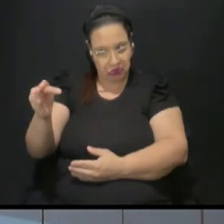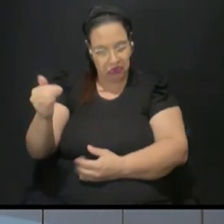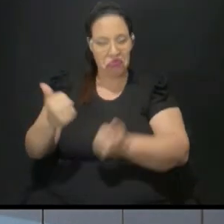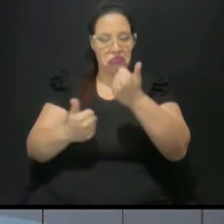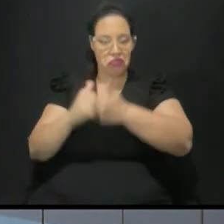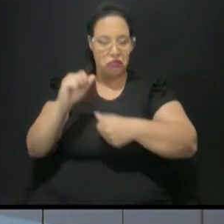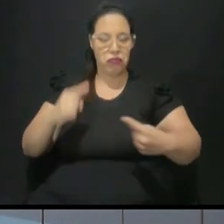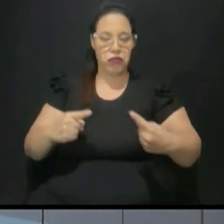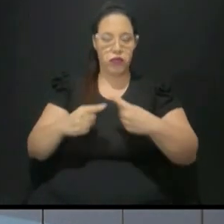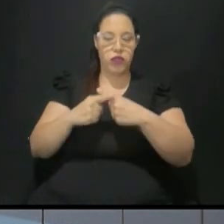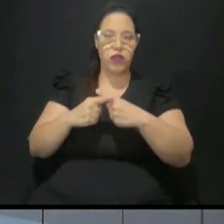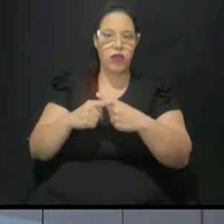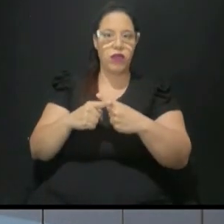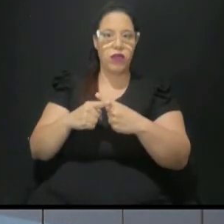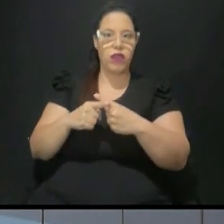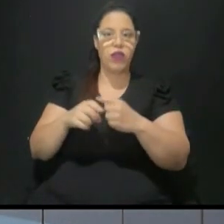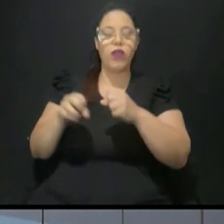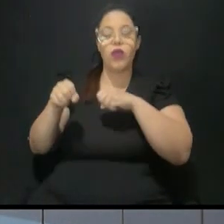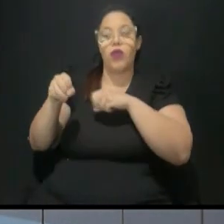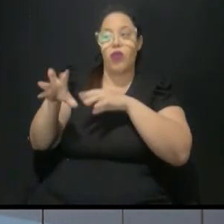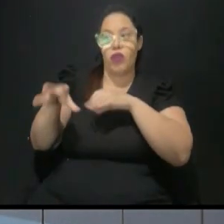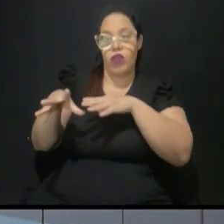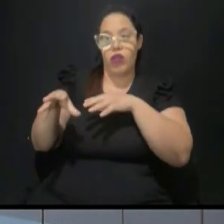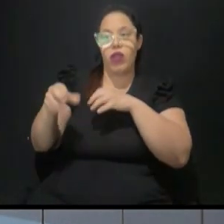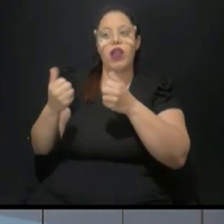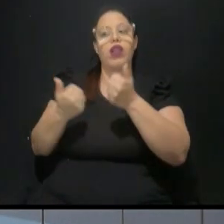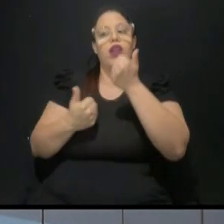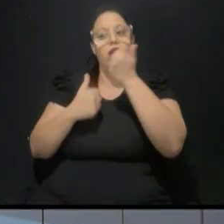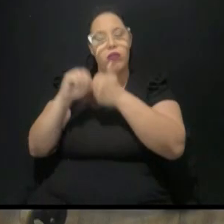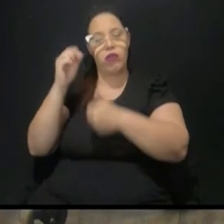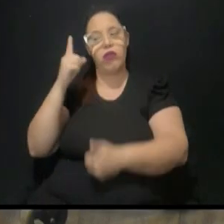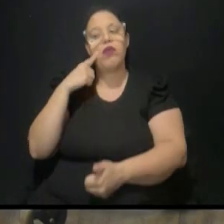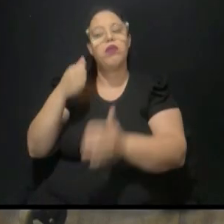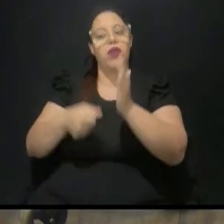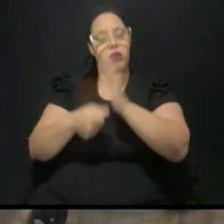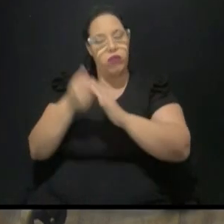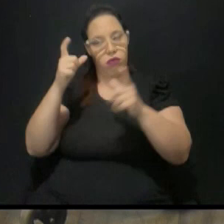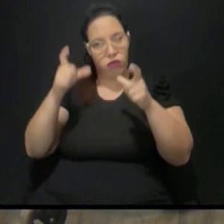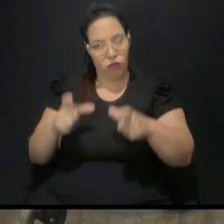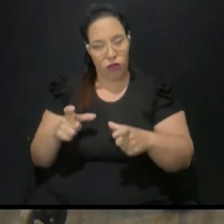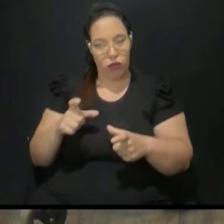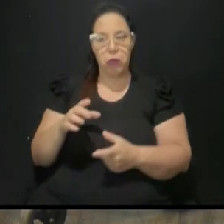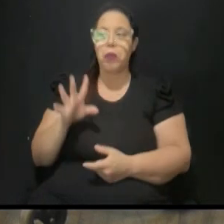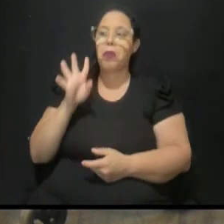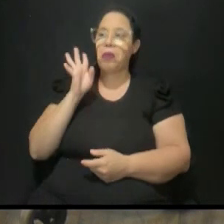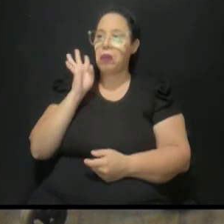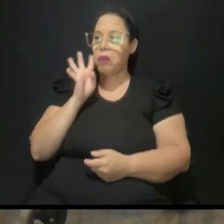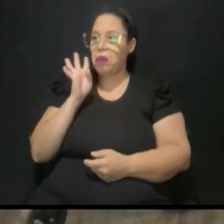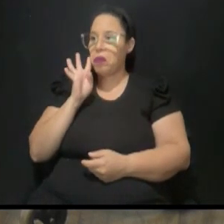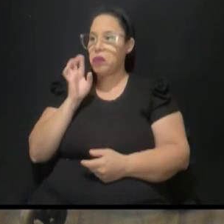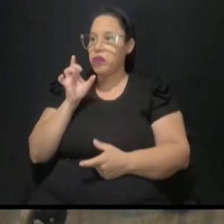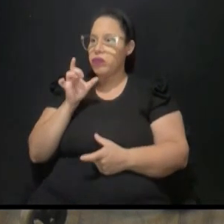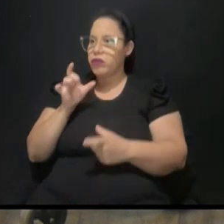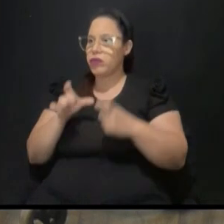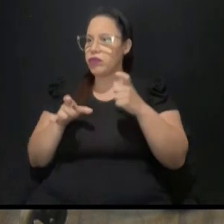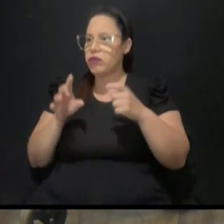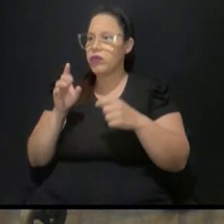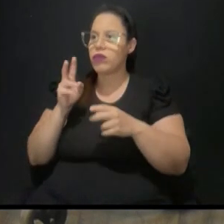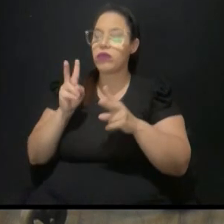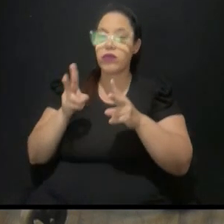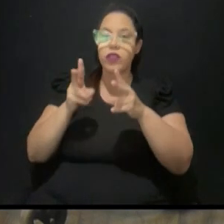é a educação pelo esporte, num primeiro momento. Sim, e é interessante porque sempre a gente fala, né,